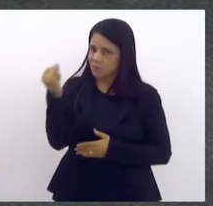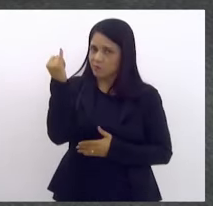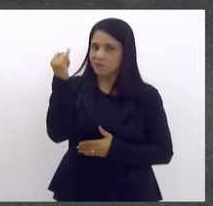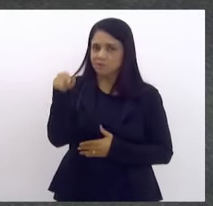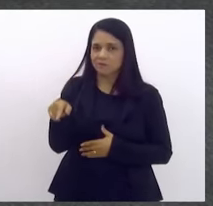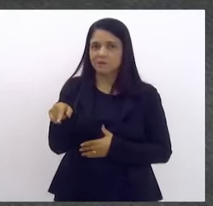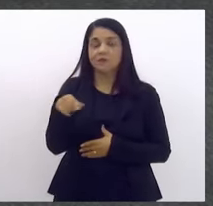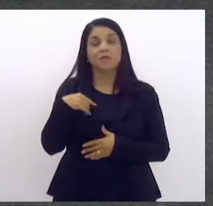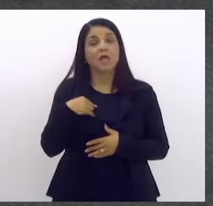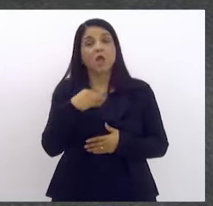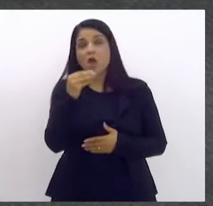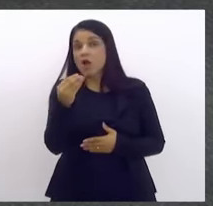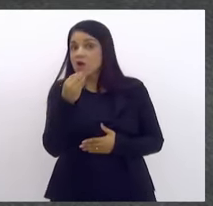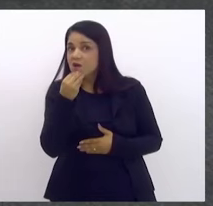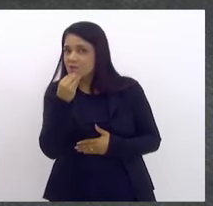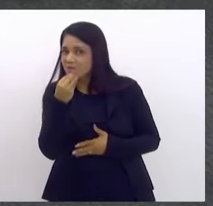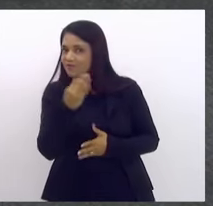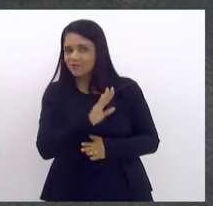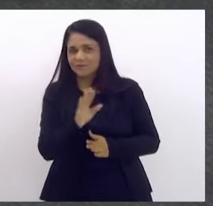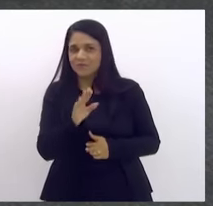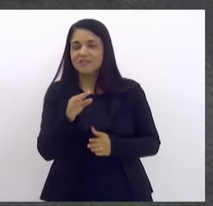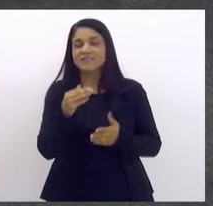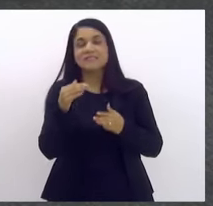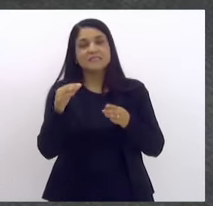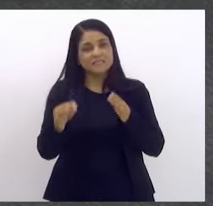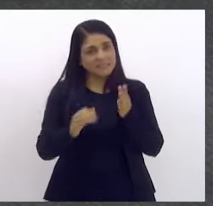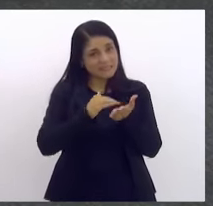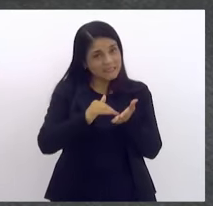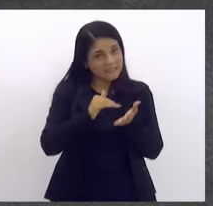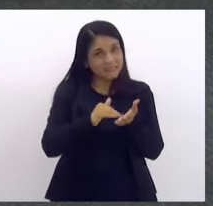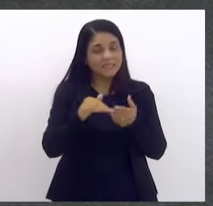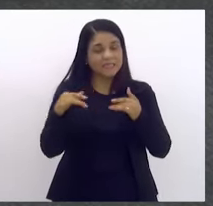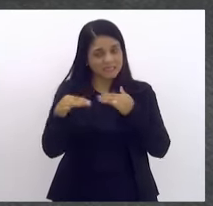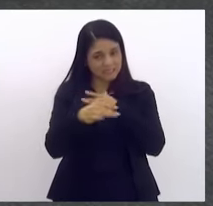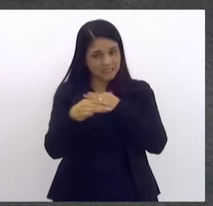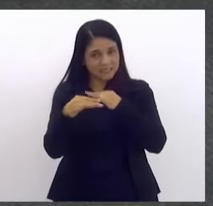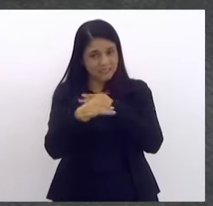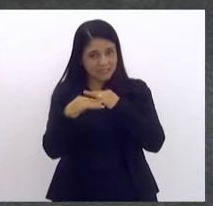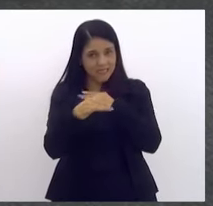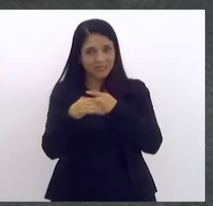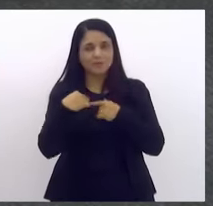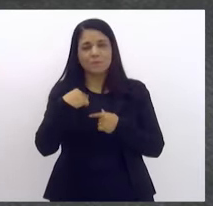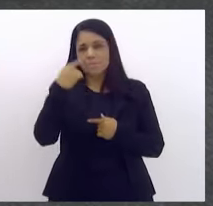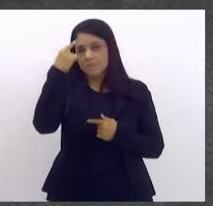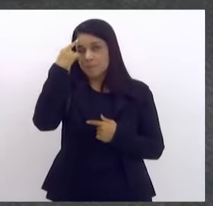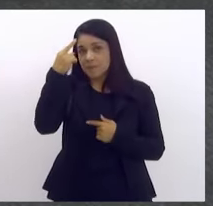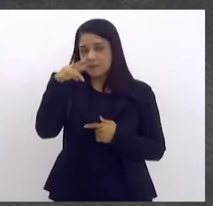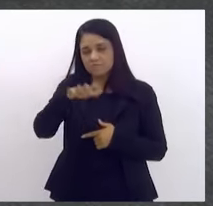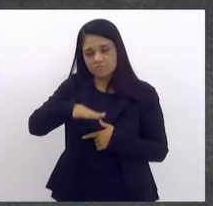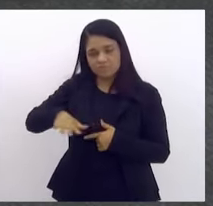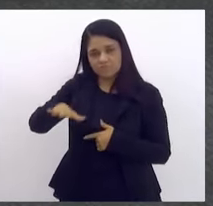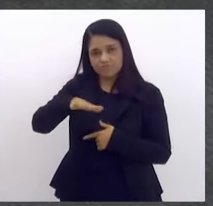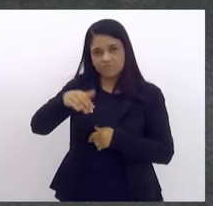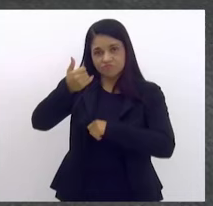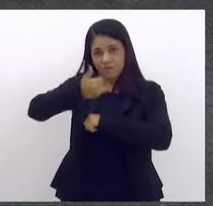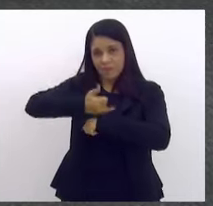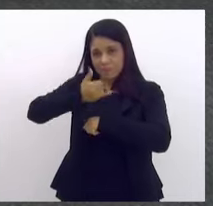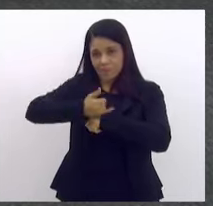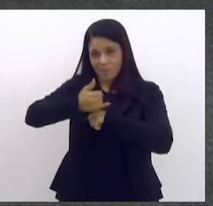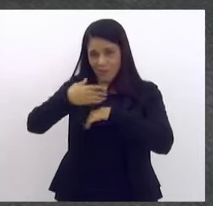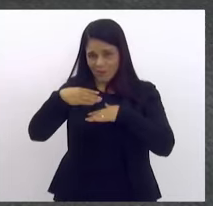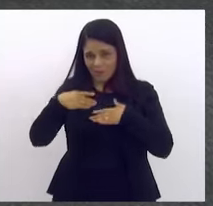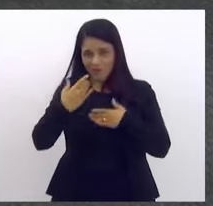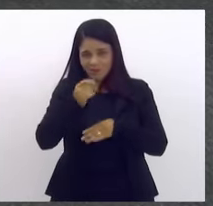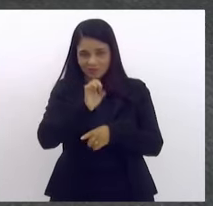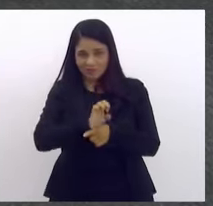é muito importante ter uma Secretaria das Cidades, pensando nessa concepção da região metropolitana. Da